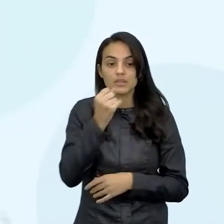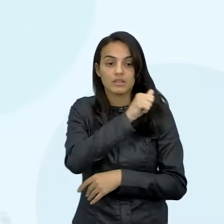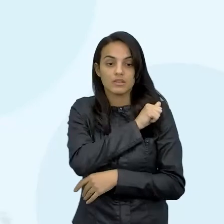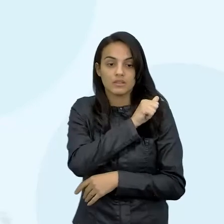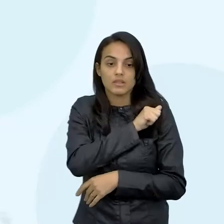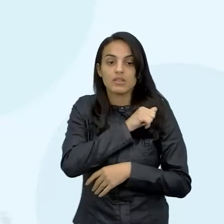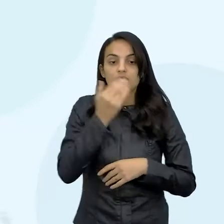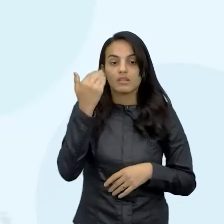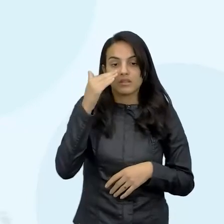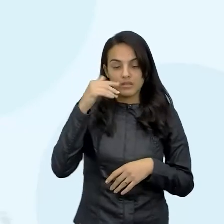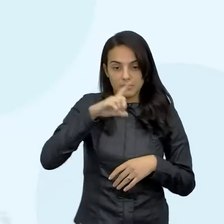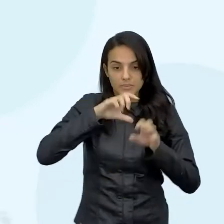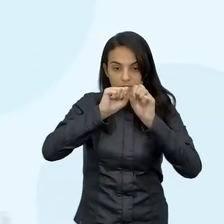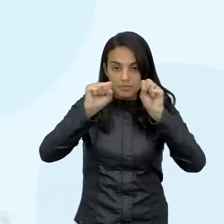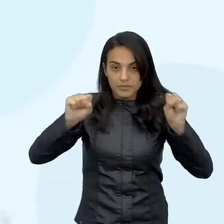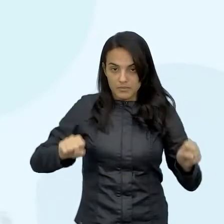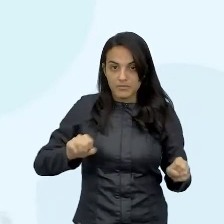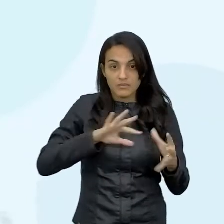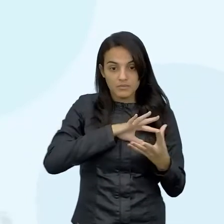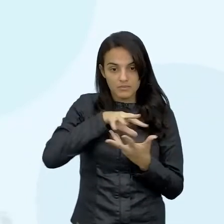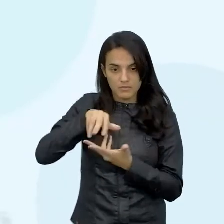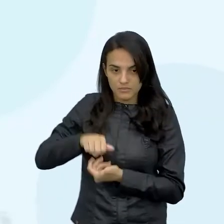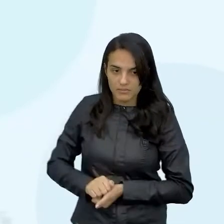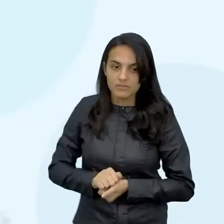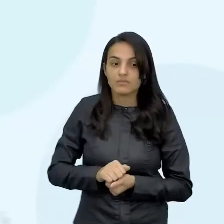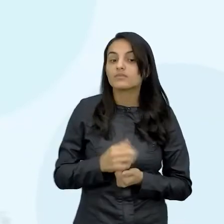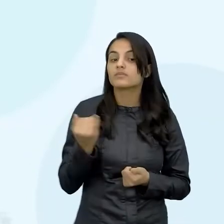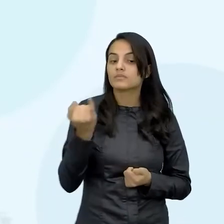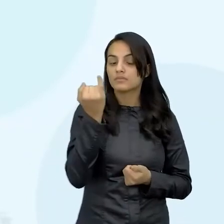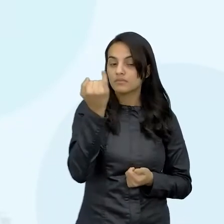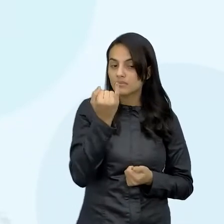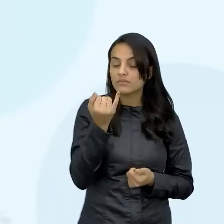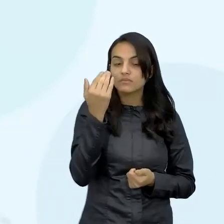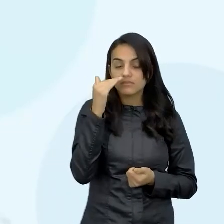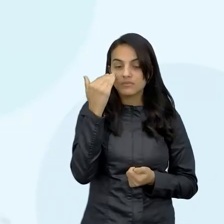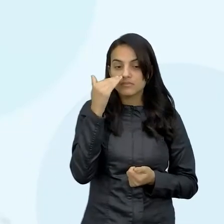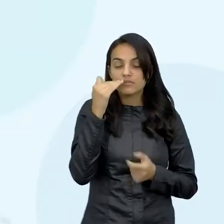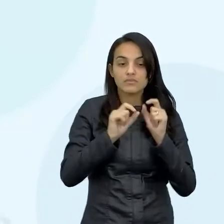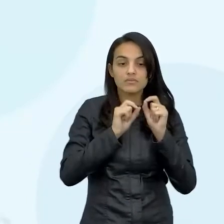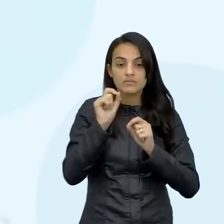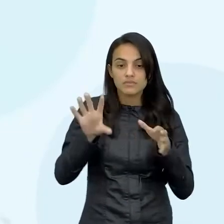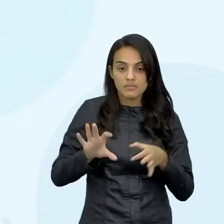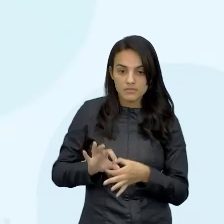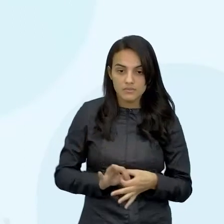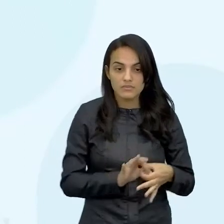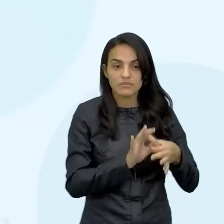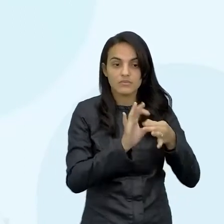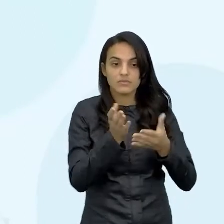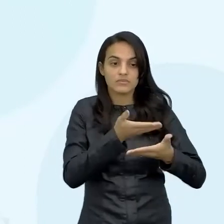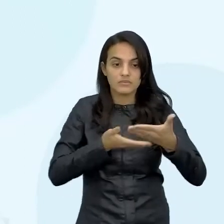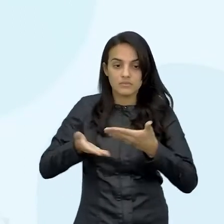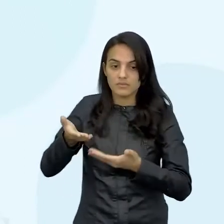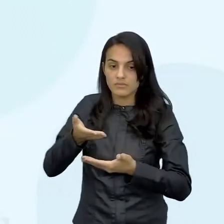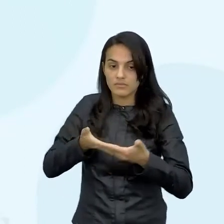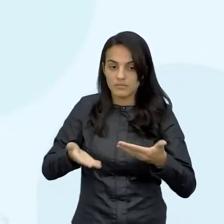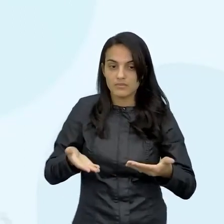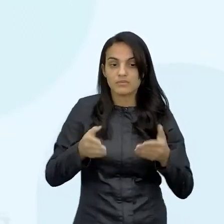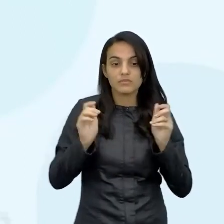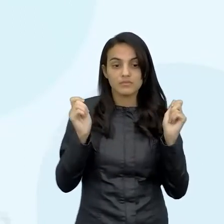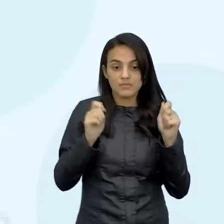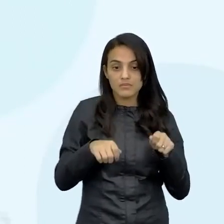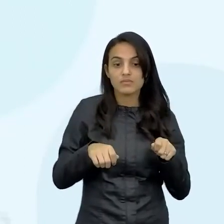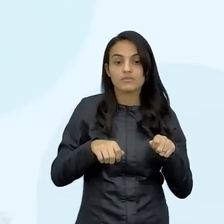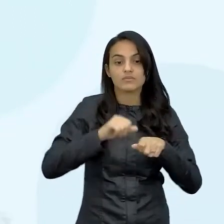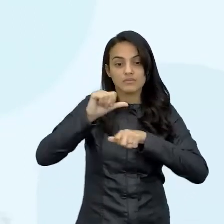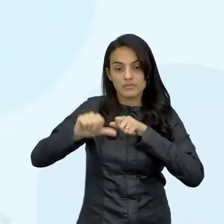entendam que existe um sistema terrestre que é entendido como um conjunto de elementos que interagem entre si e